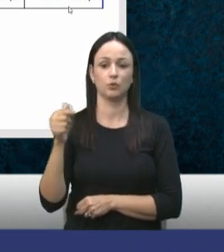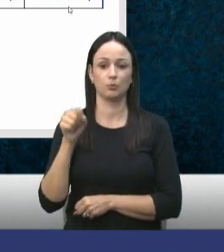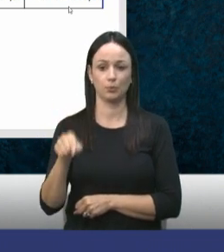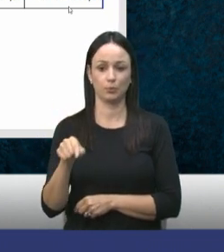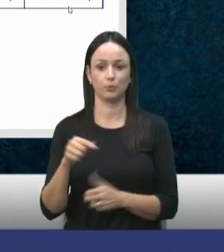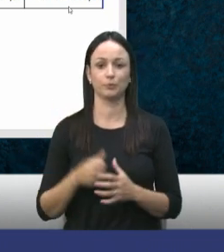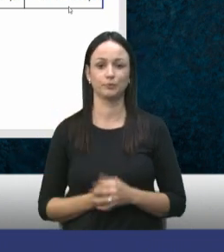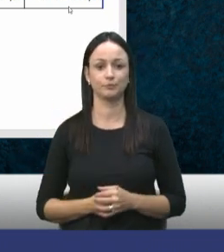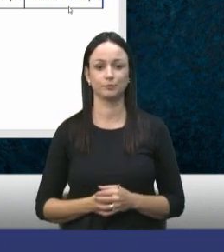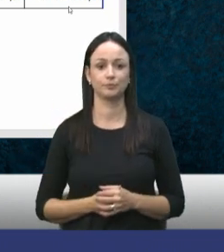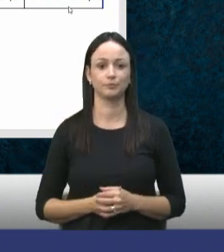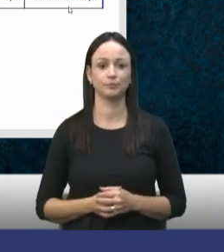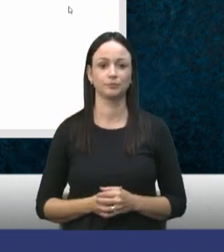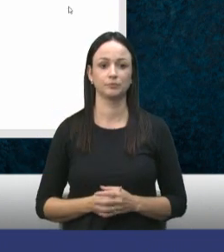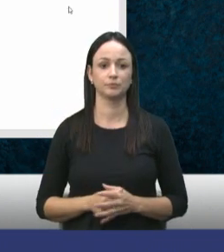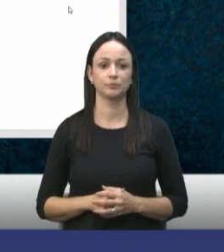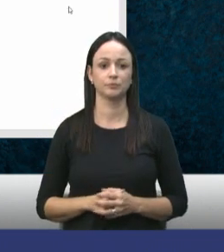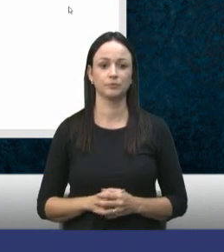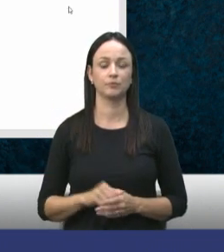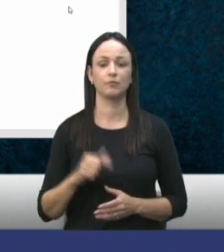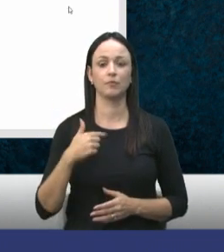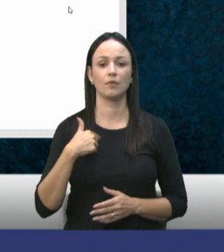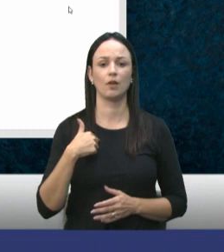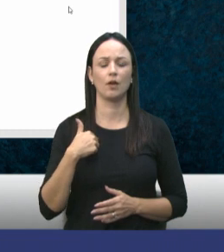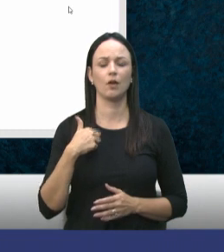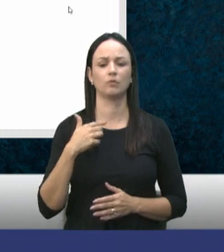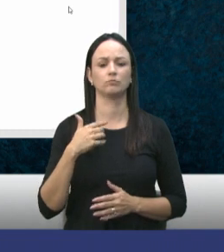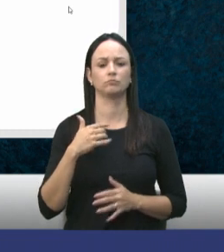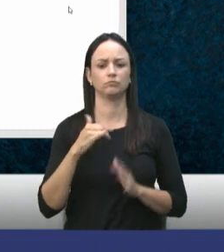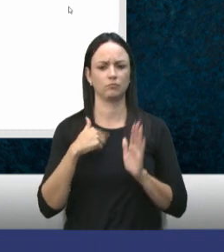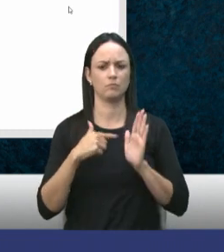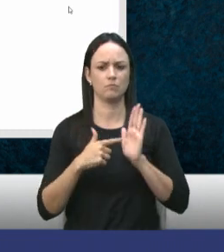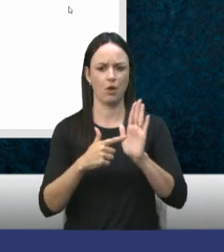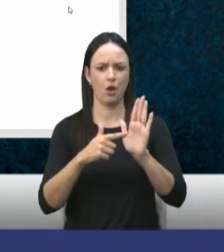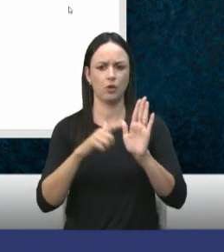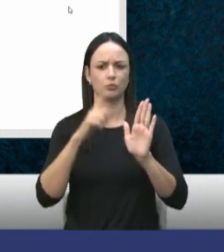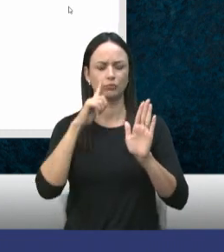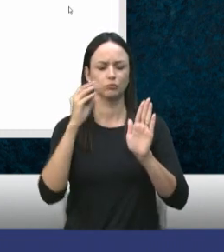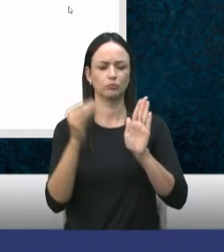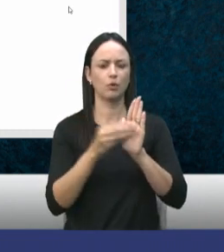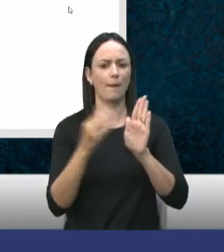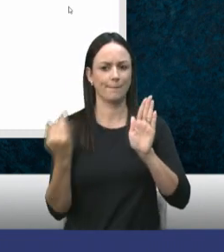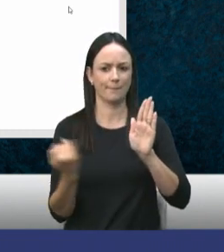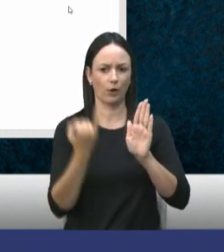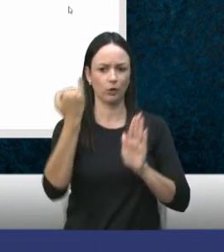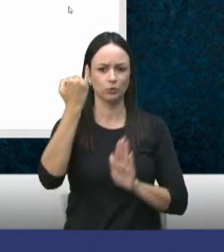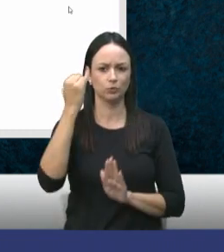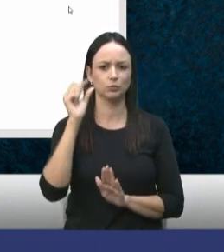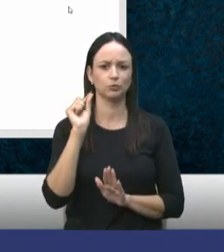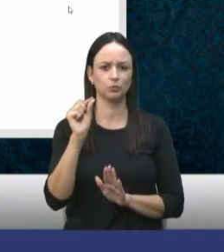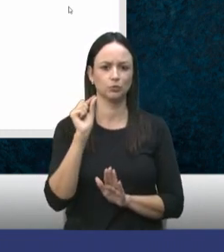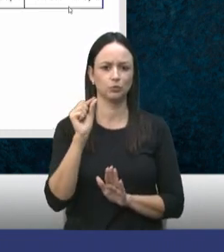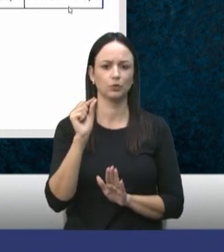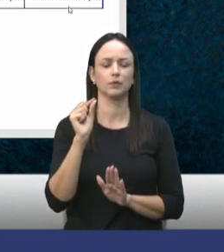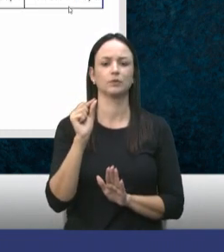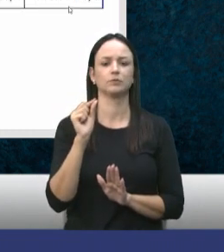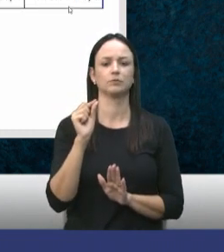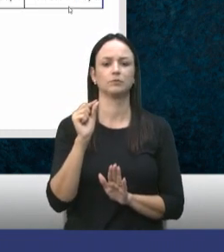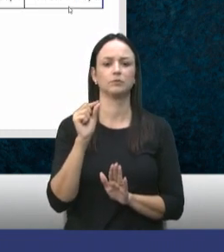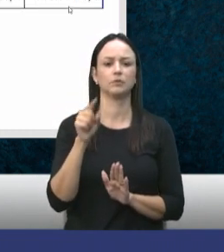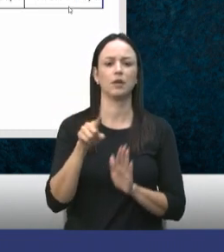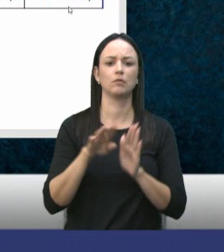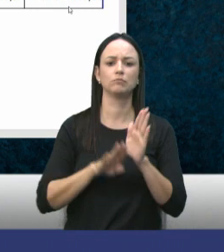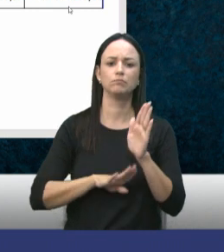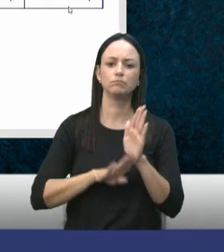707.922.000. Chamo a atenção, então, só para um dado relevante, que nós reestimamos as evoluções